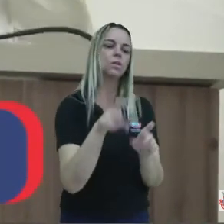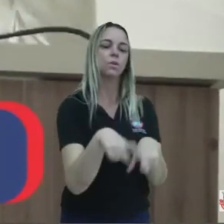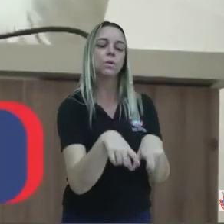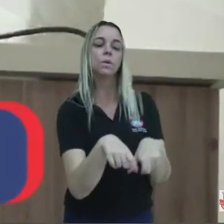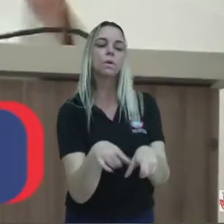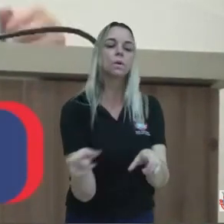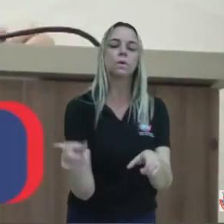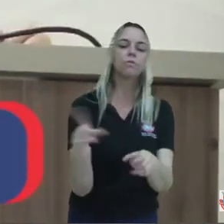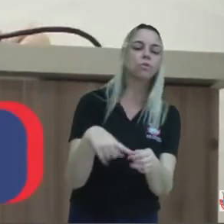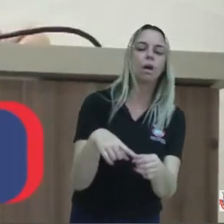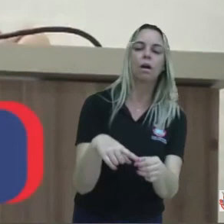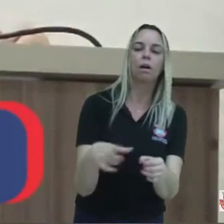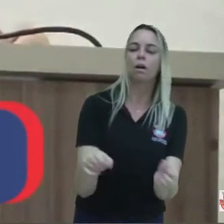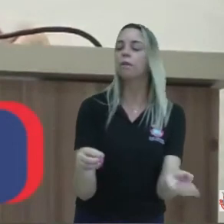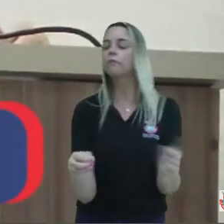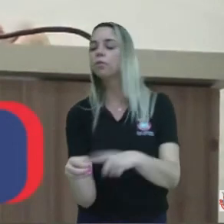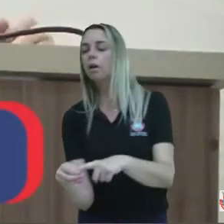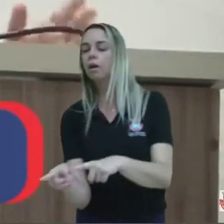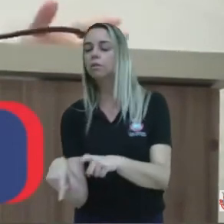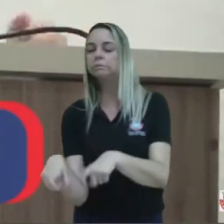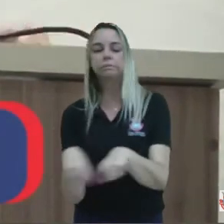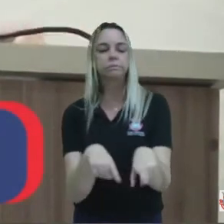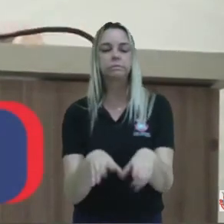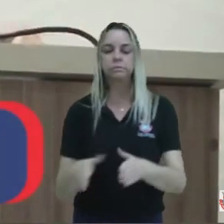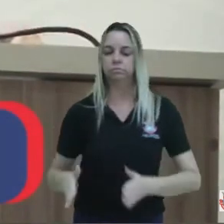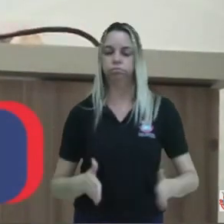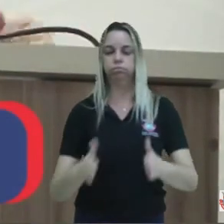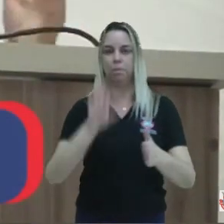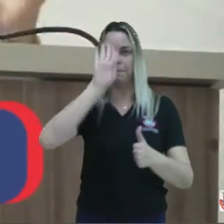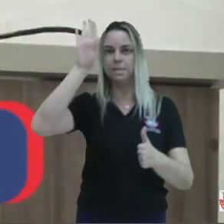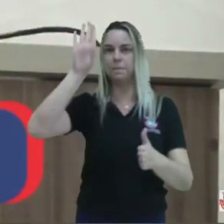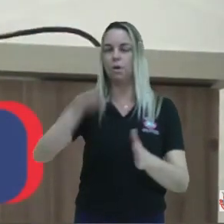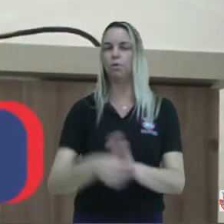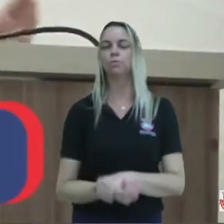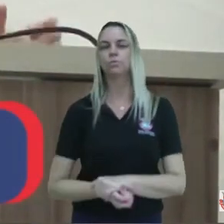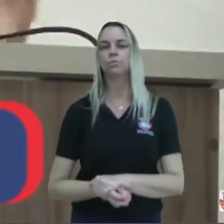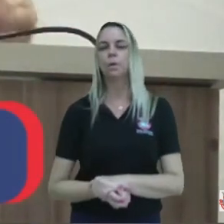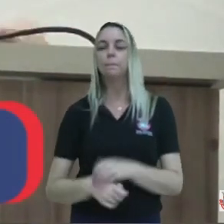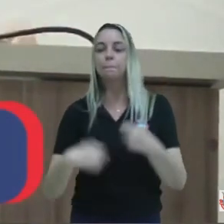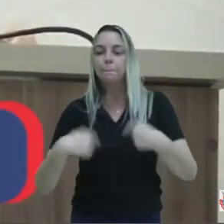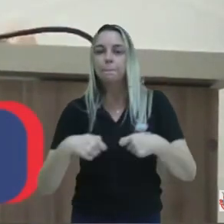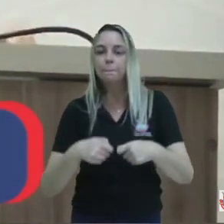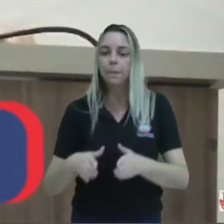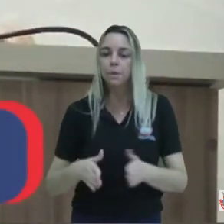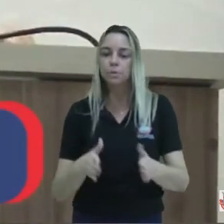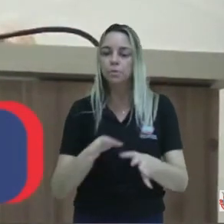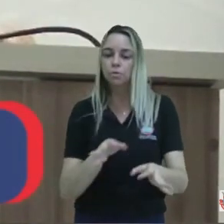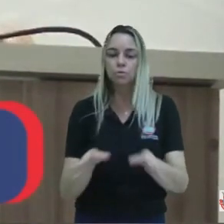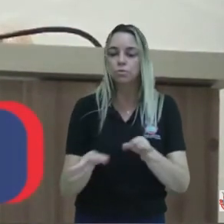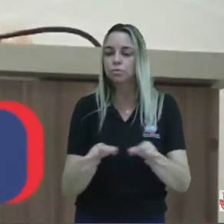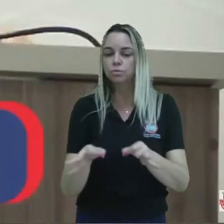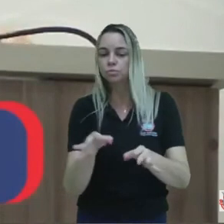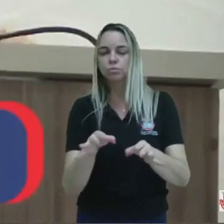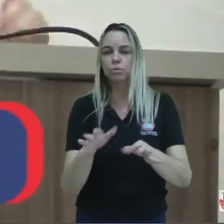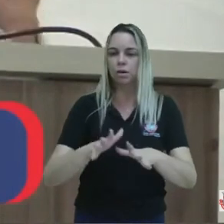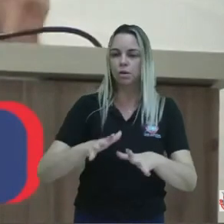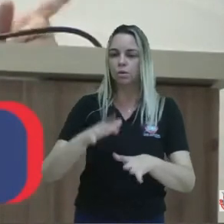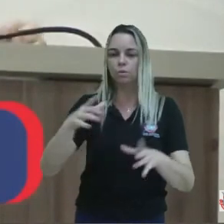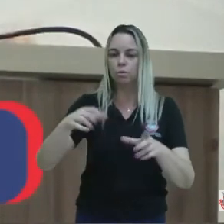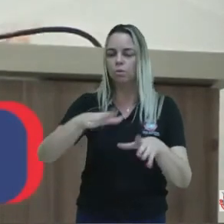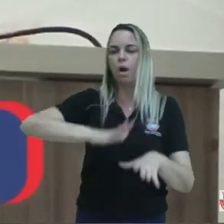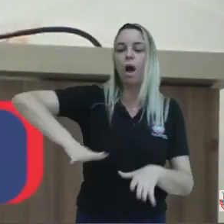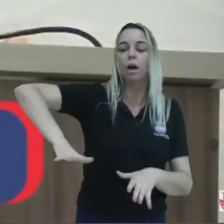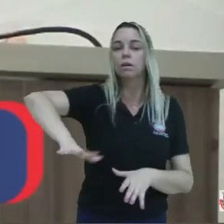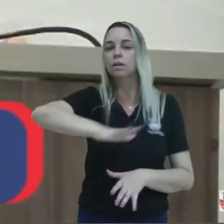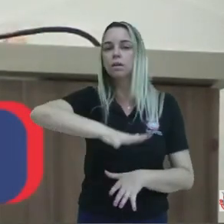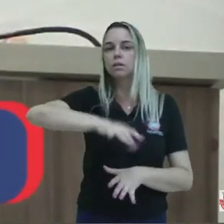mais de 10 anos que tinha feito e foram feitas já. E assim vai fazer em toda a região. Vai se fazer no Logrador, também